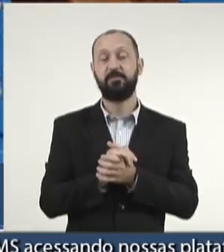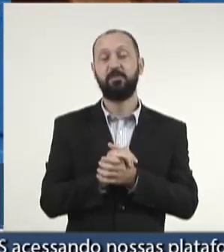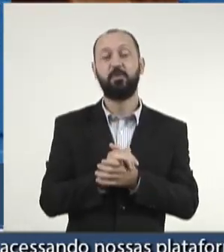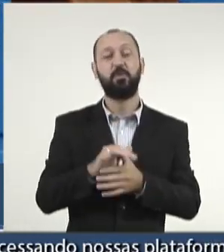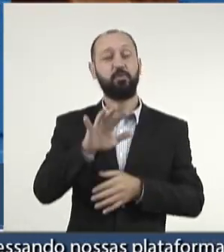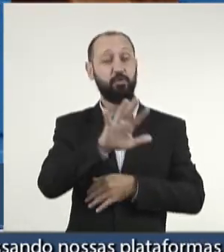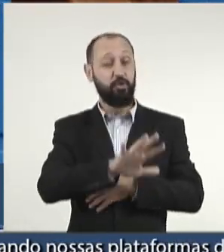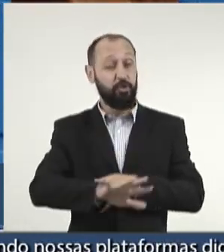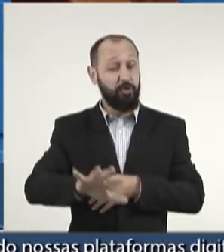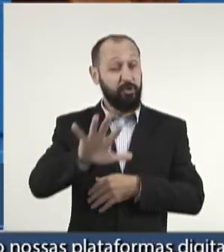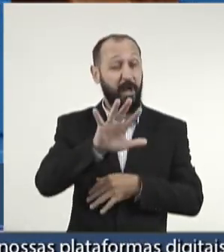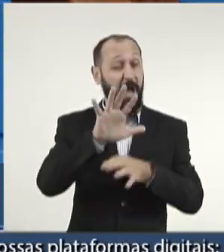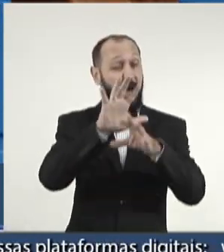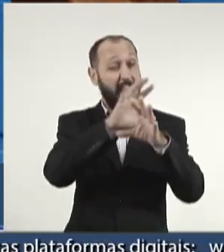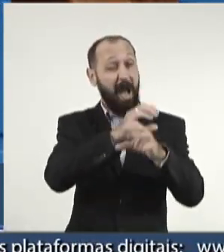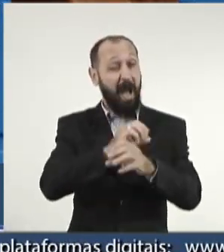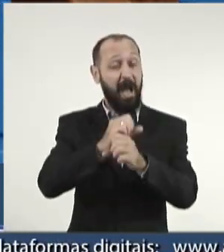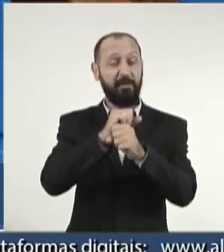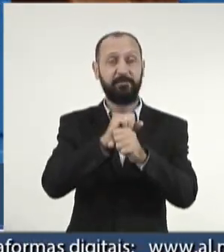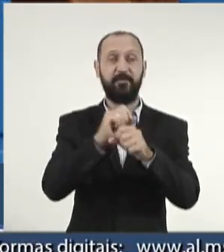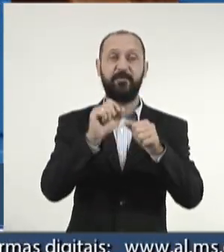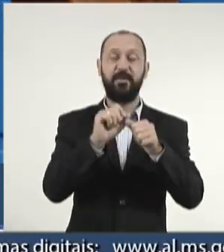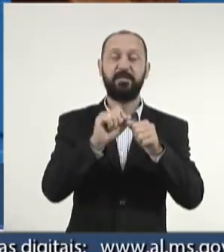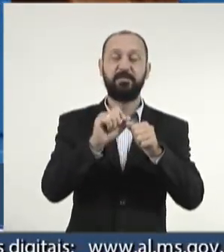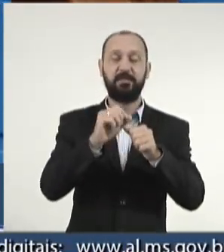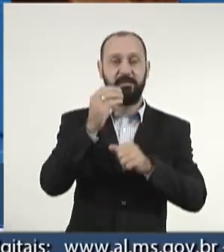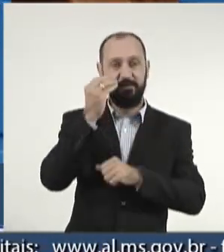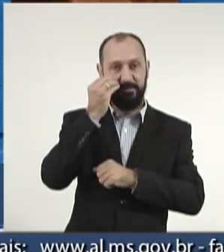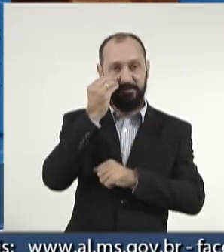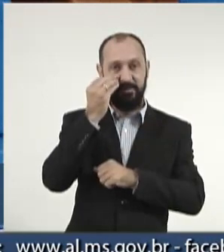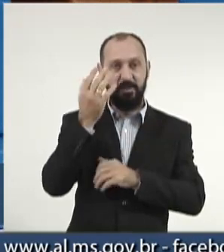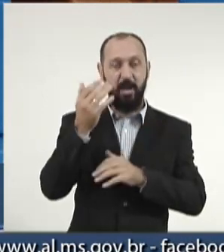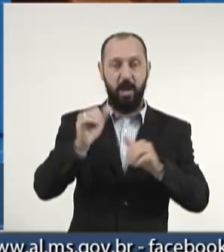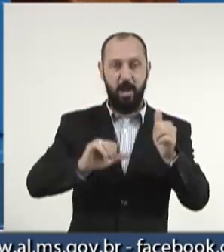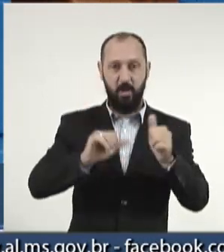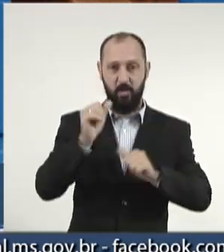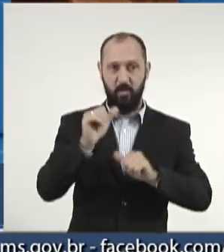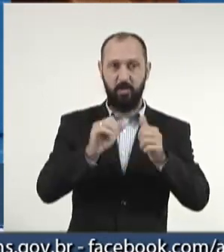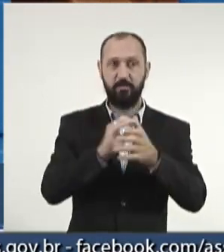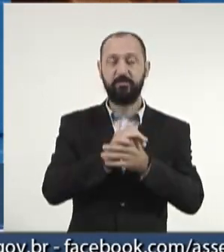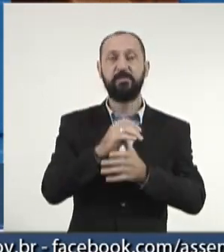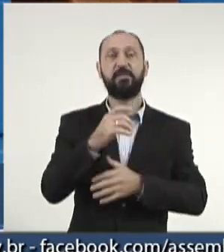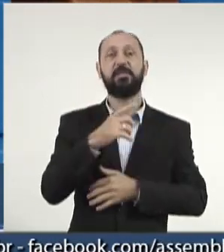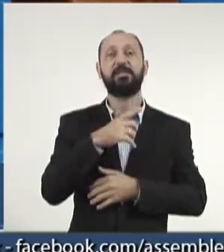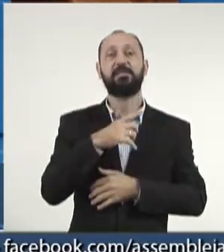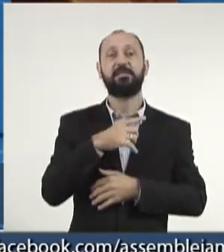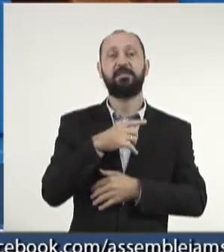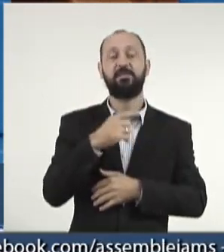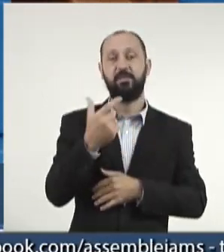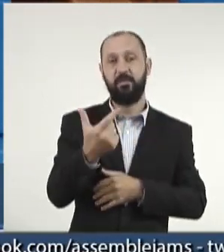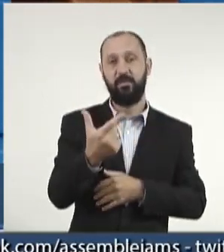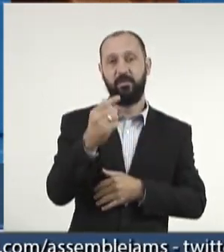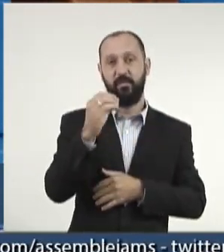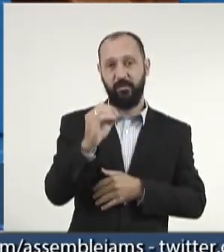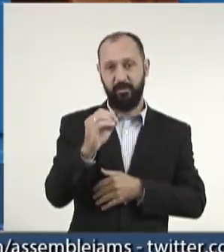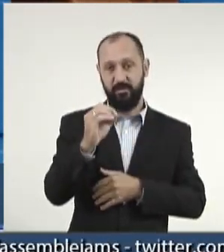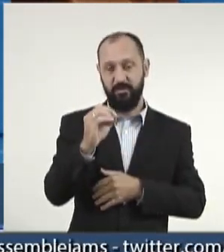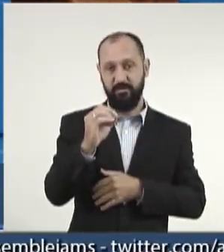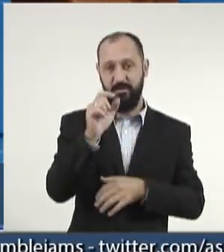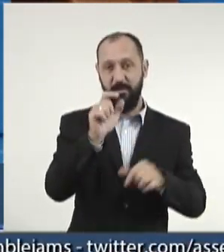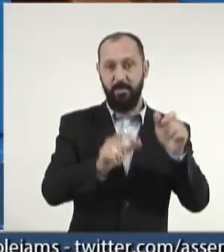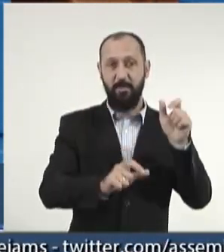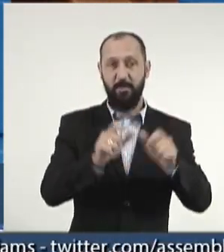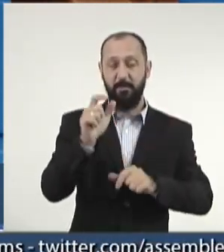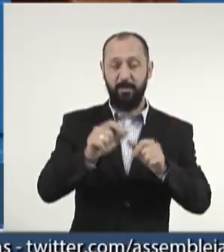todo, na realização desses testes agora recentes, nós tivemos 20 candidatos